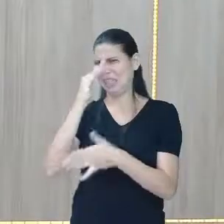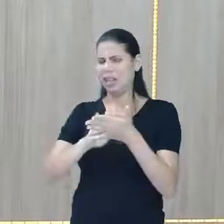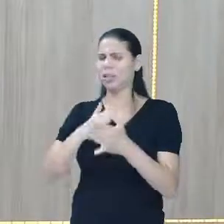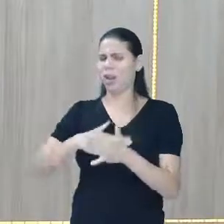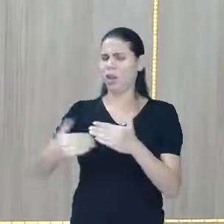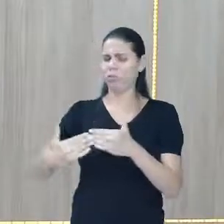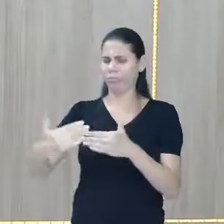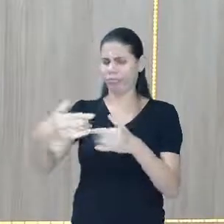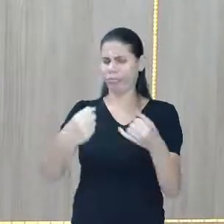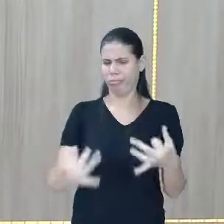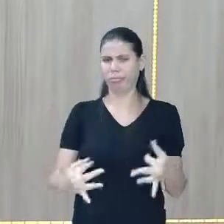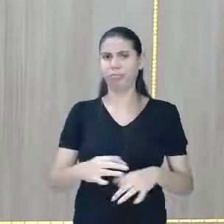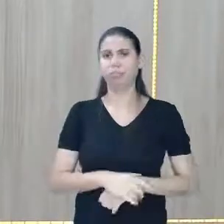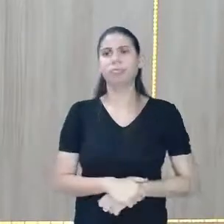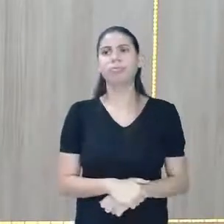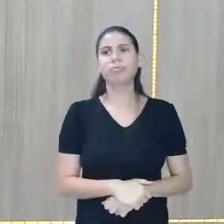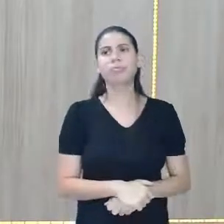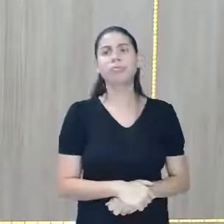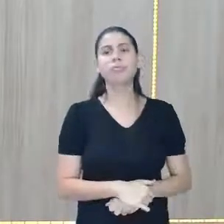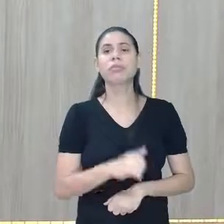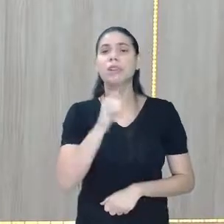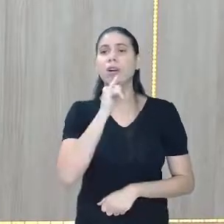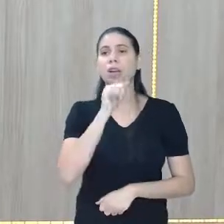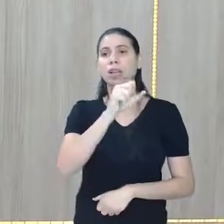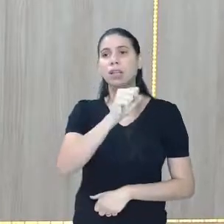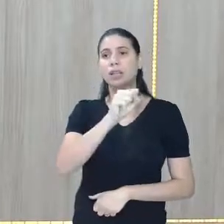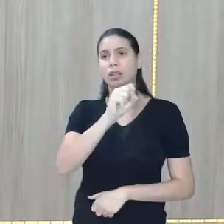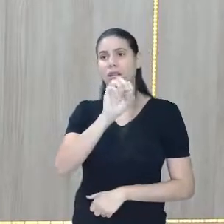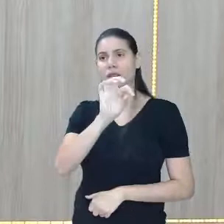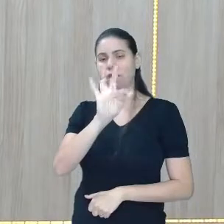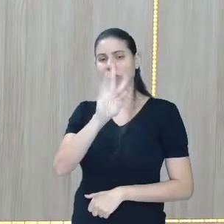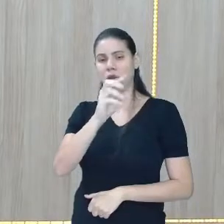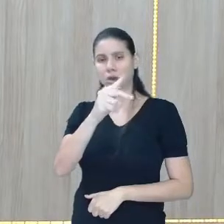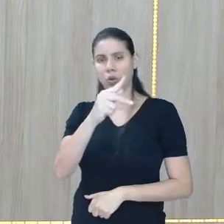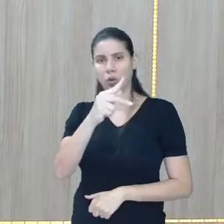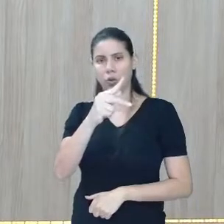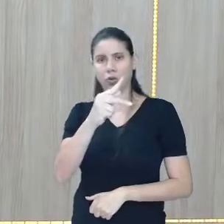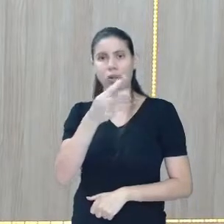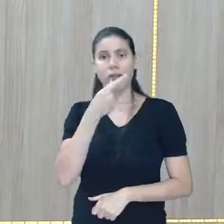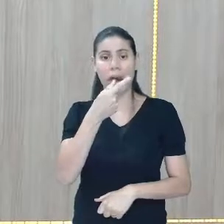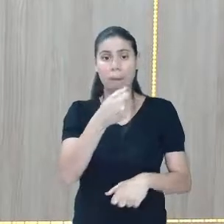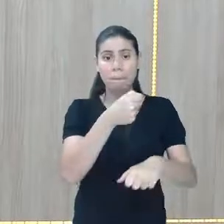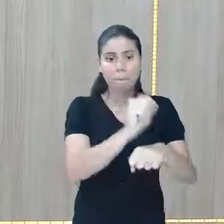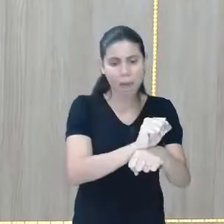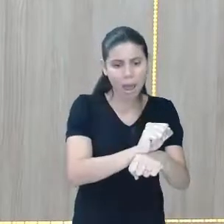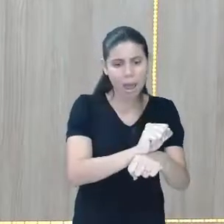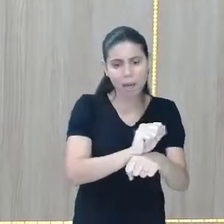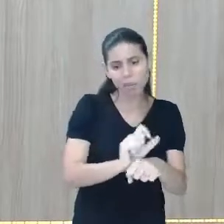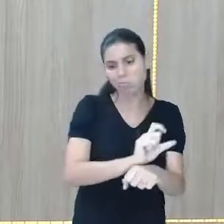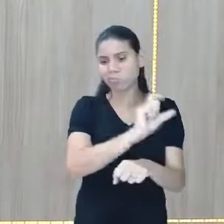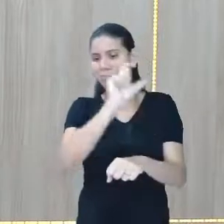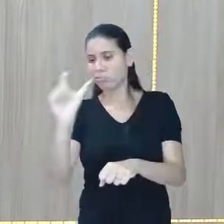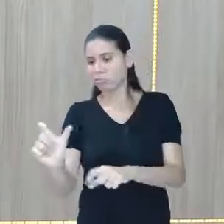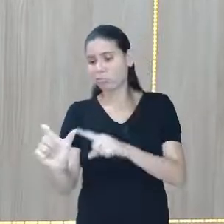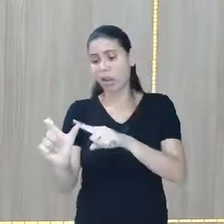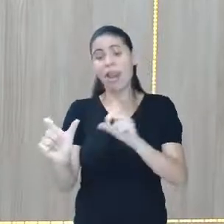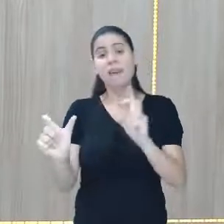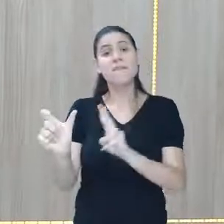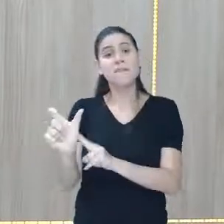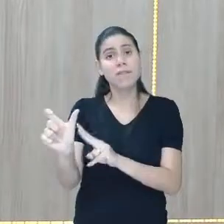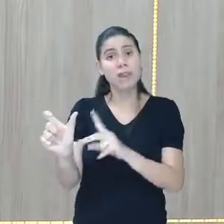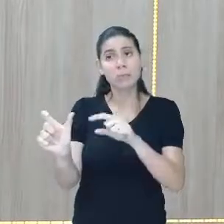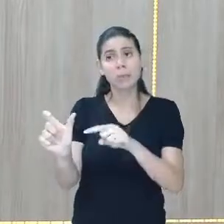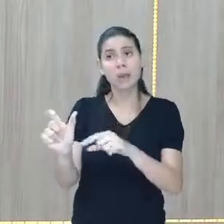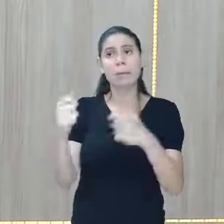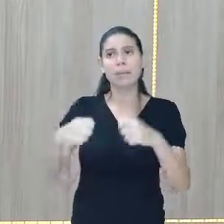calma. Calma lá. Então, por exemplo, stop. Se você diz depois de parar um outro verbo, esse outro verbo tem que